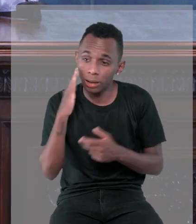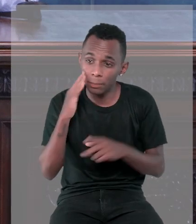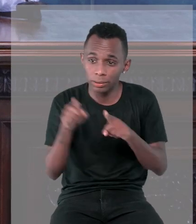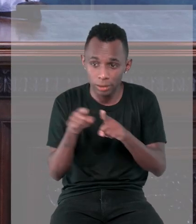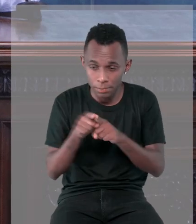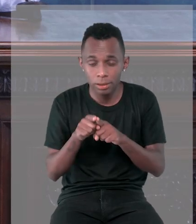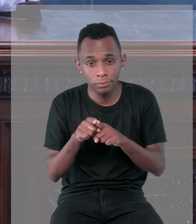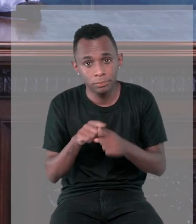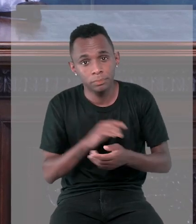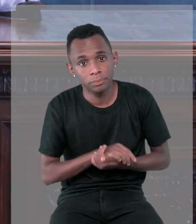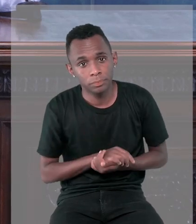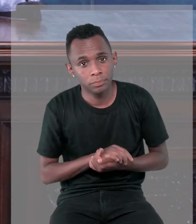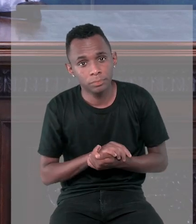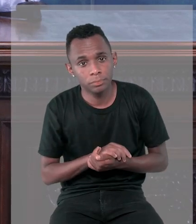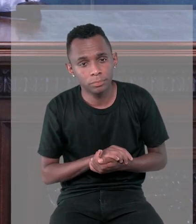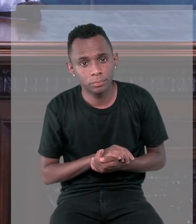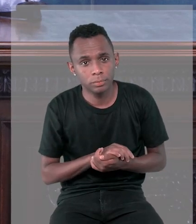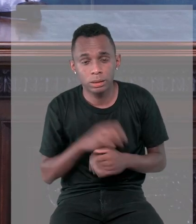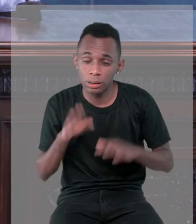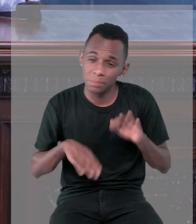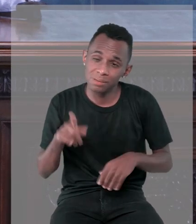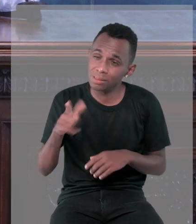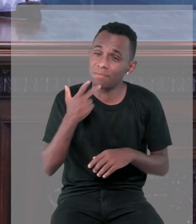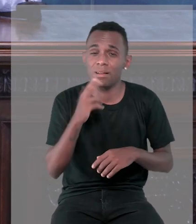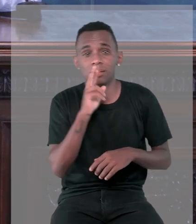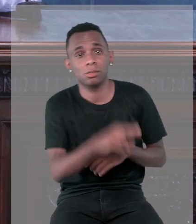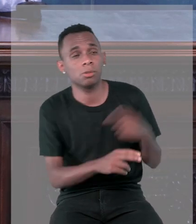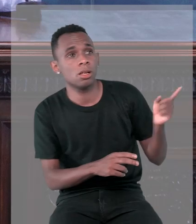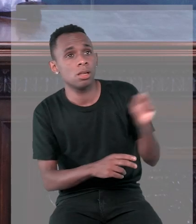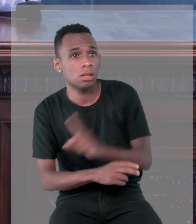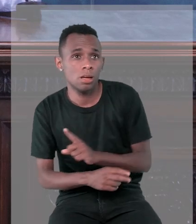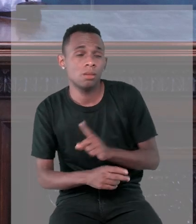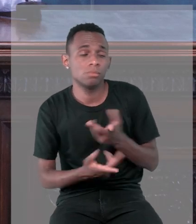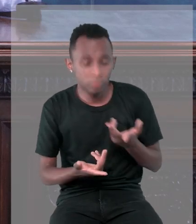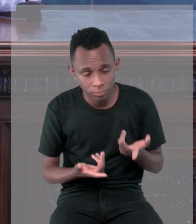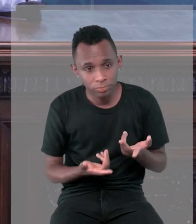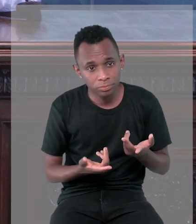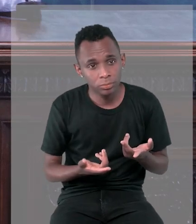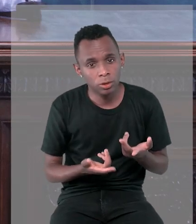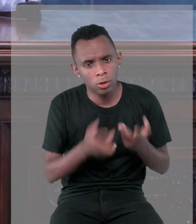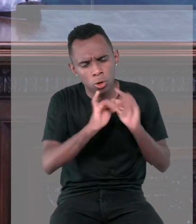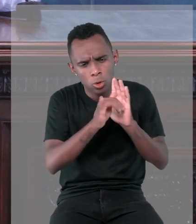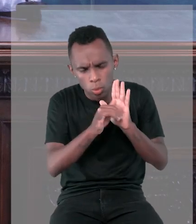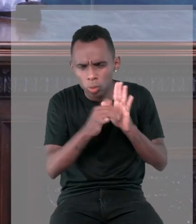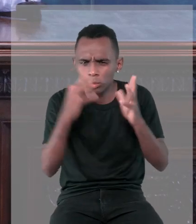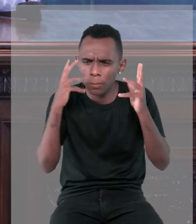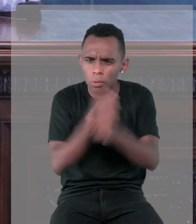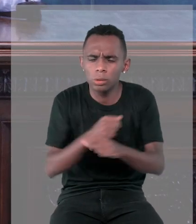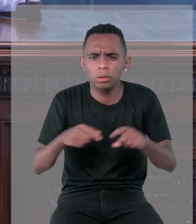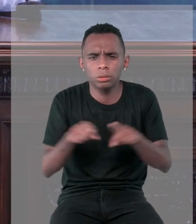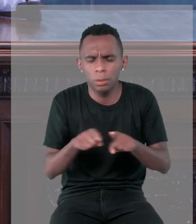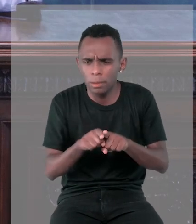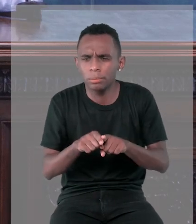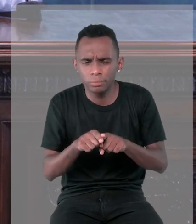você agora. Talvez você possa negar, o Lewis Carroll também, da Alice, né? Um conto bem bonito, viu? Aquele